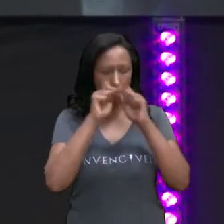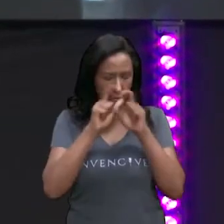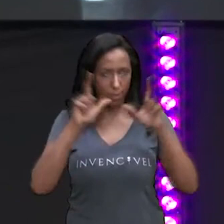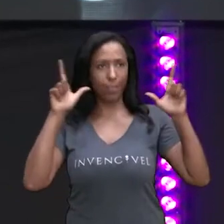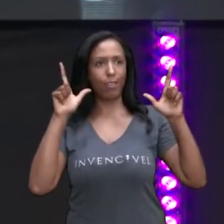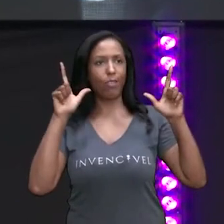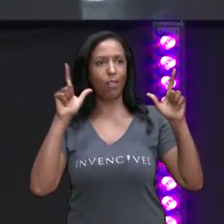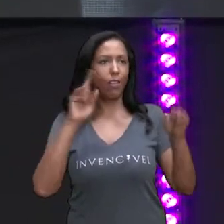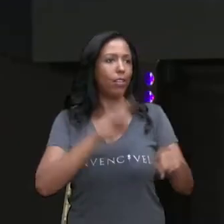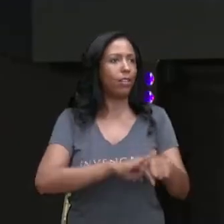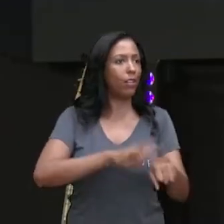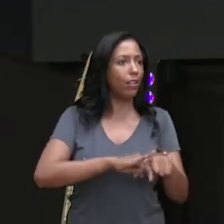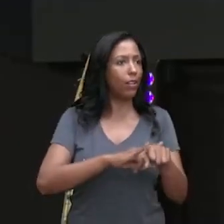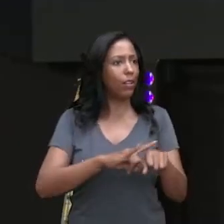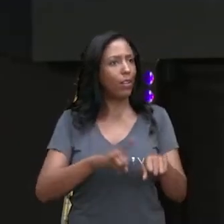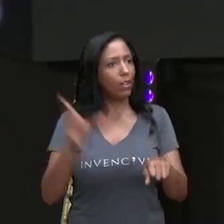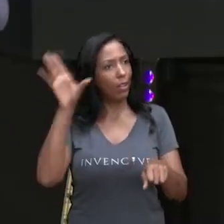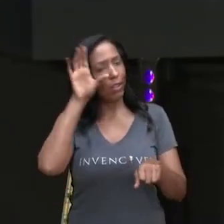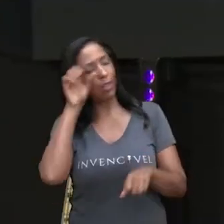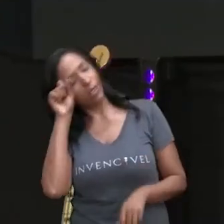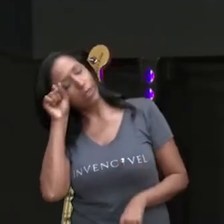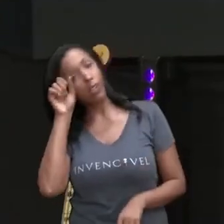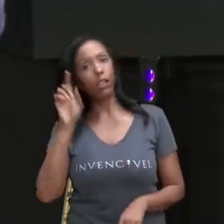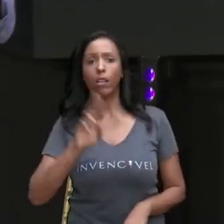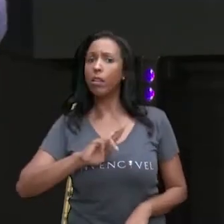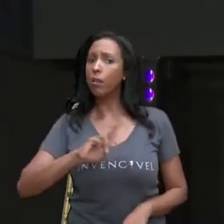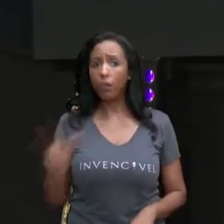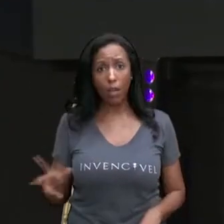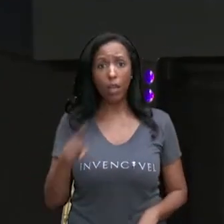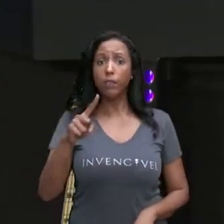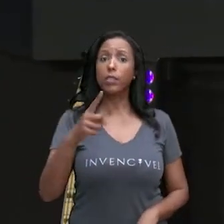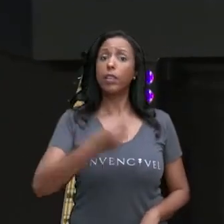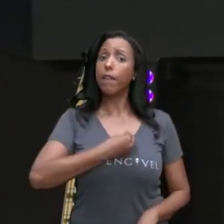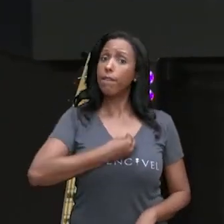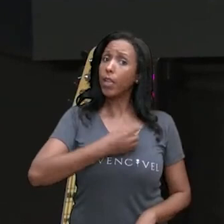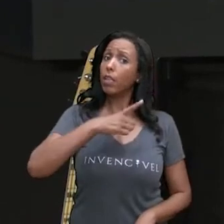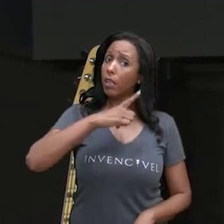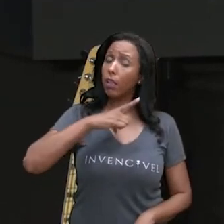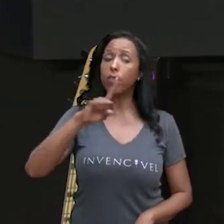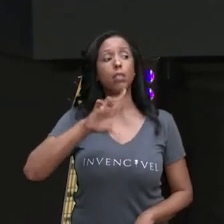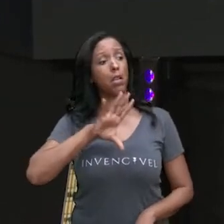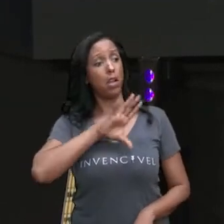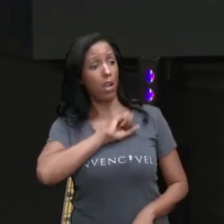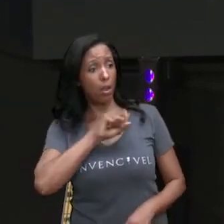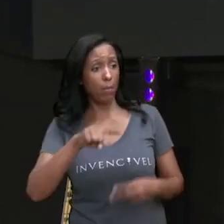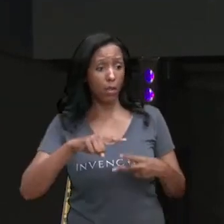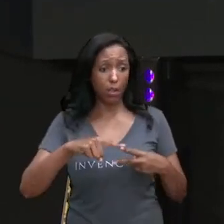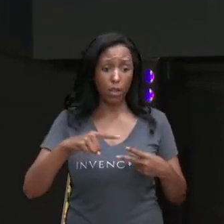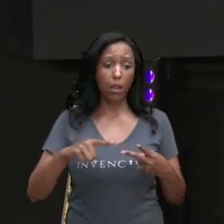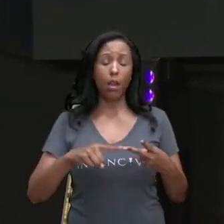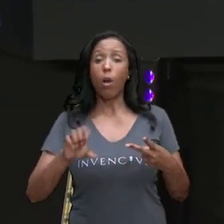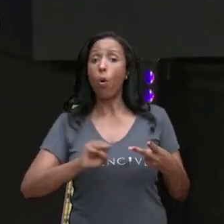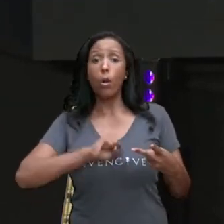Você não é um cachorrinho, não é? Você é uma vida diferente, você tem sentimento, você ama, você odeia, você procura Deus.